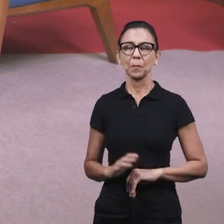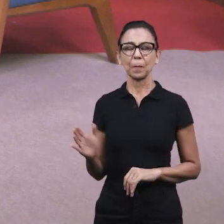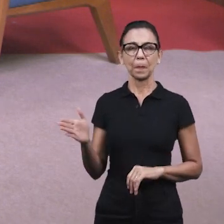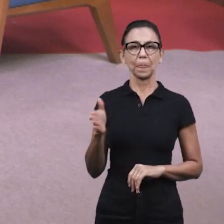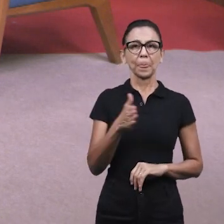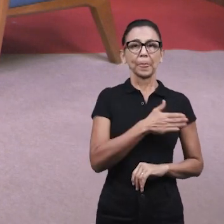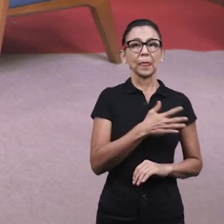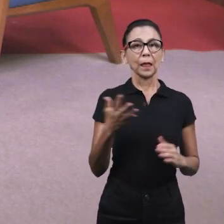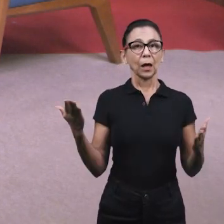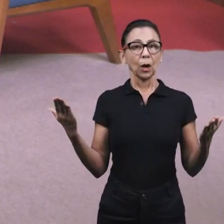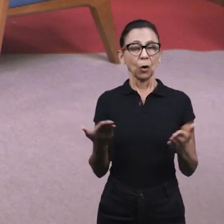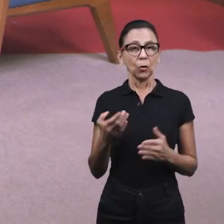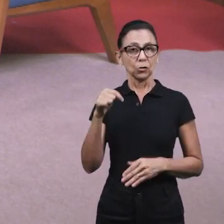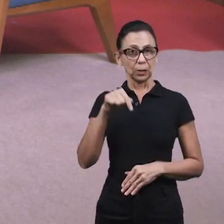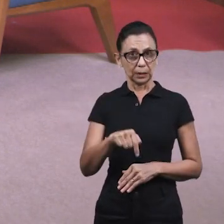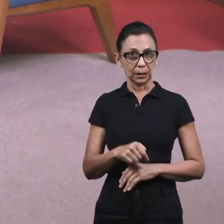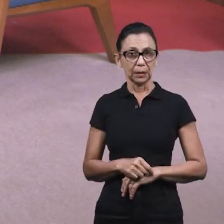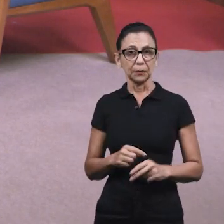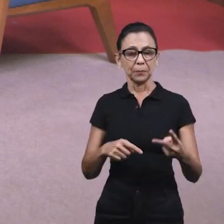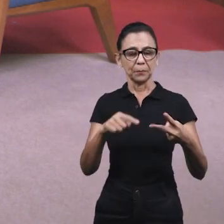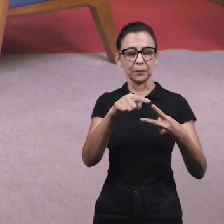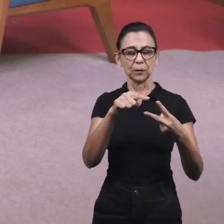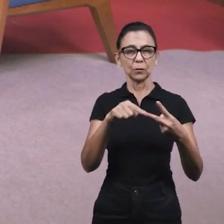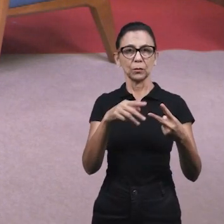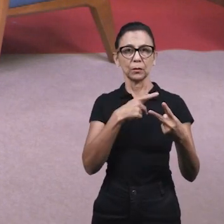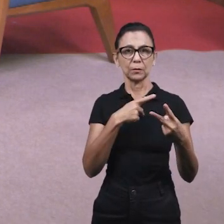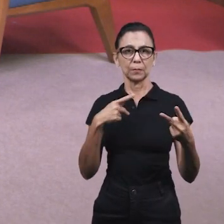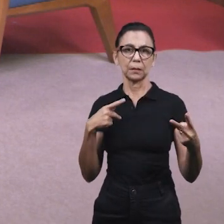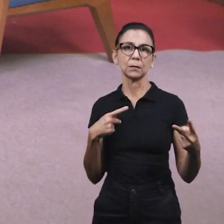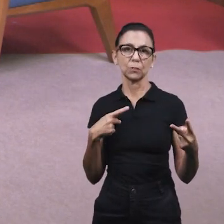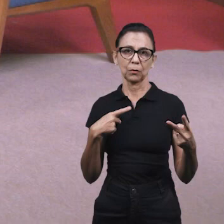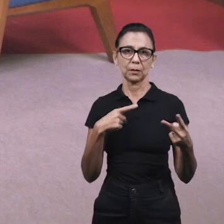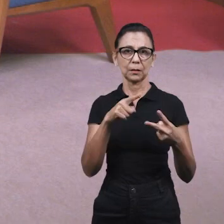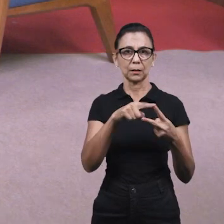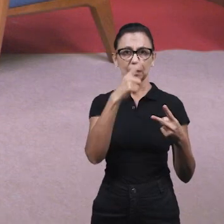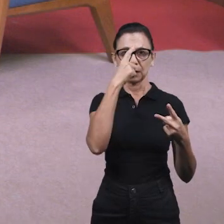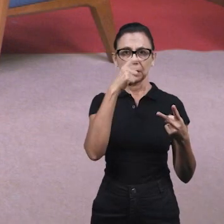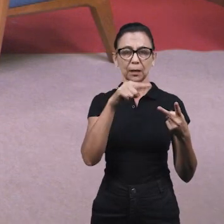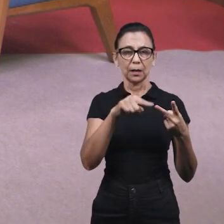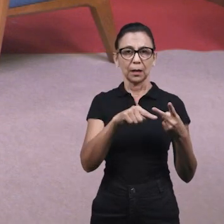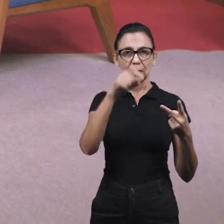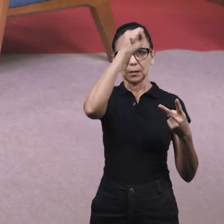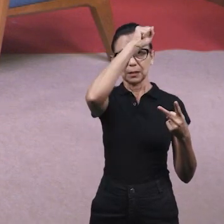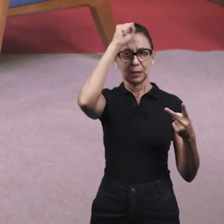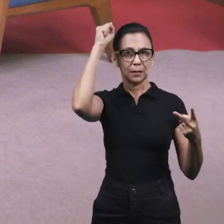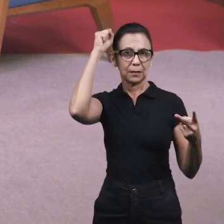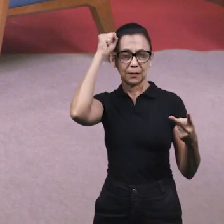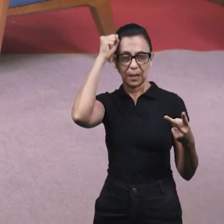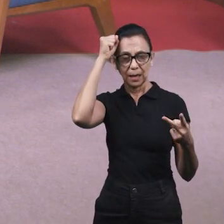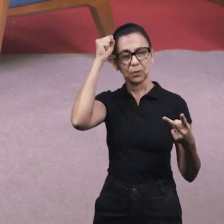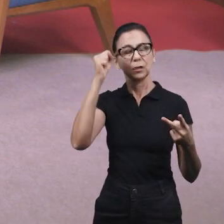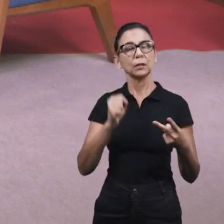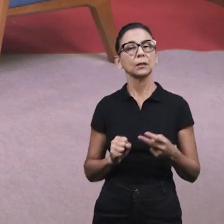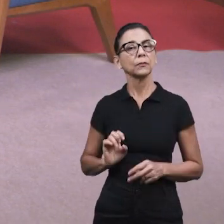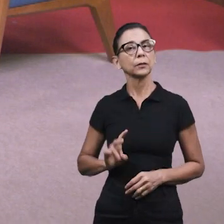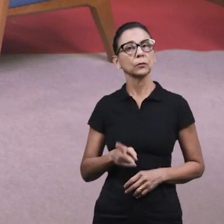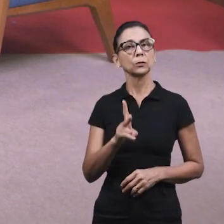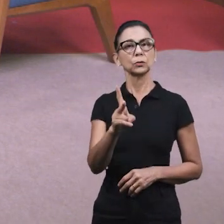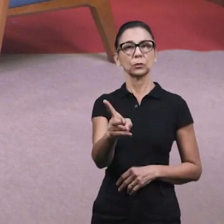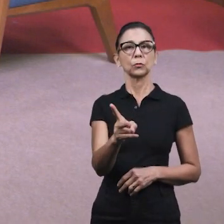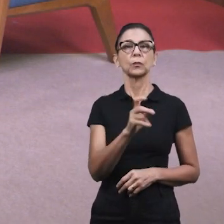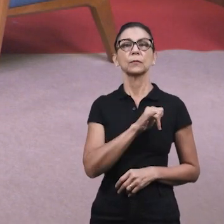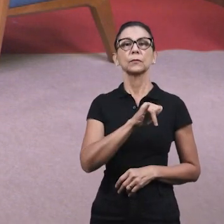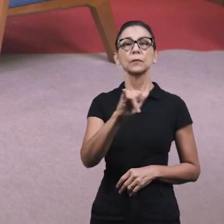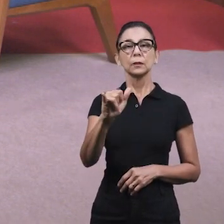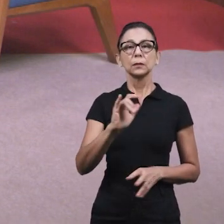eu recebo os pastores Daniel Moreira e Sérgio Souza para conversarmos sobre essa afirmação e vamos continuar falando sobre as